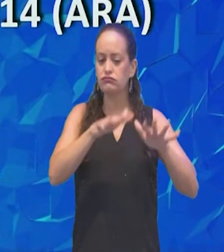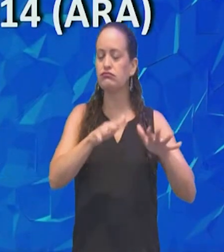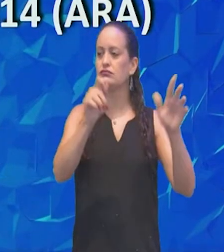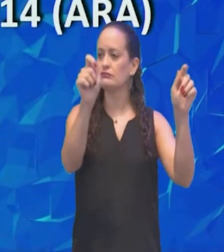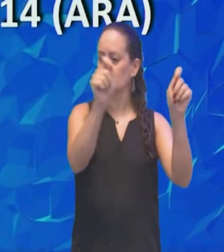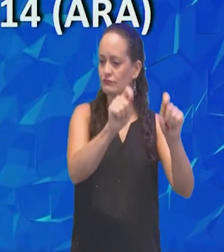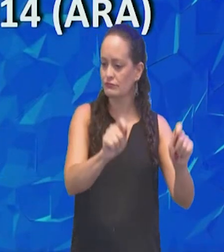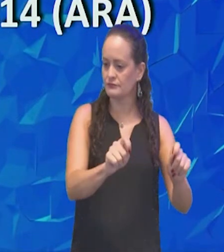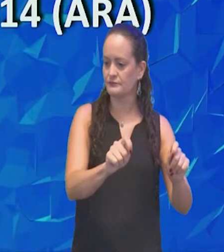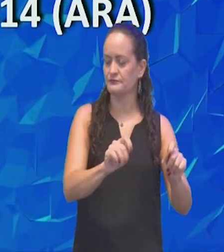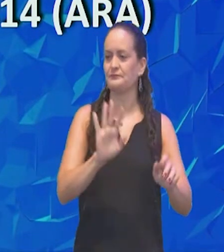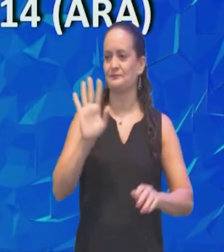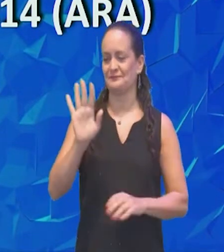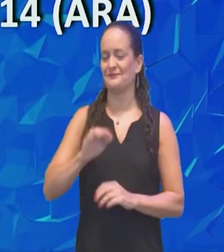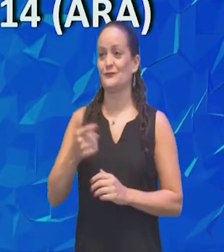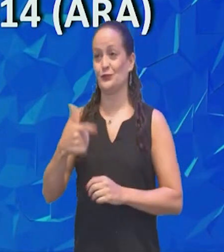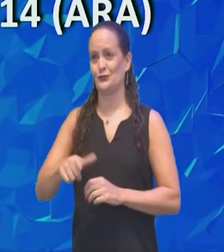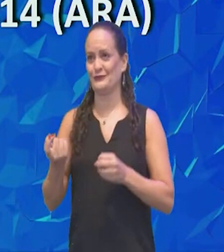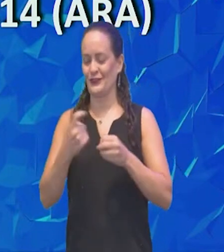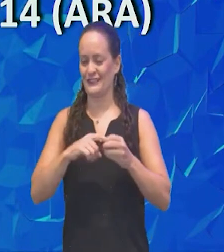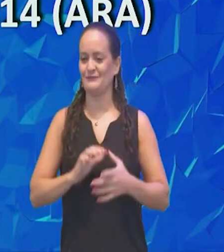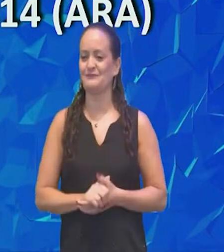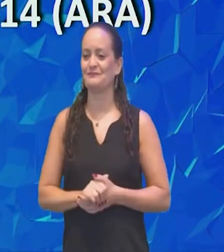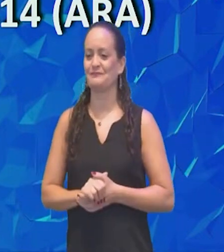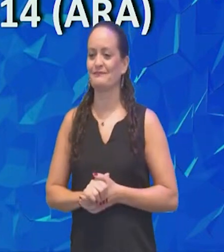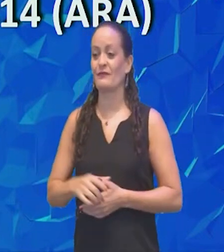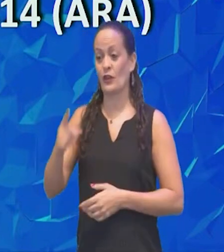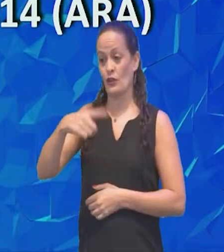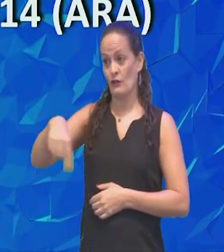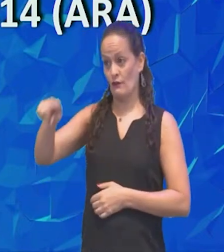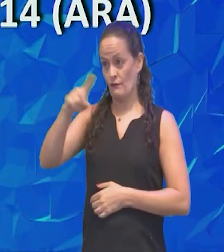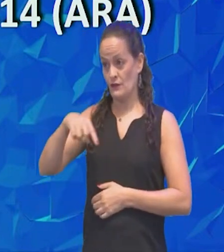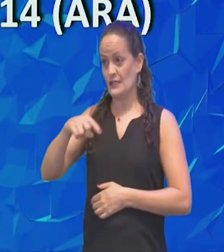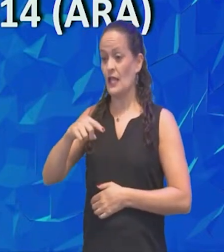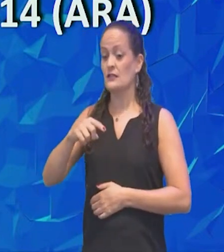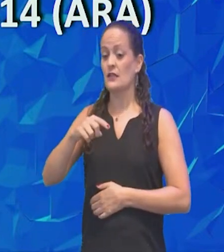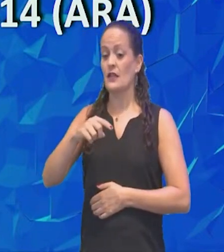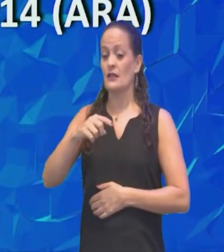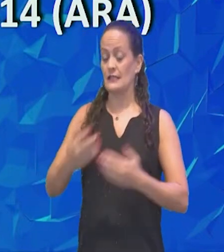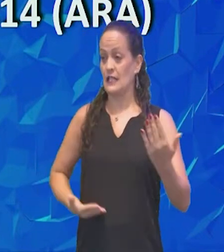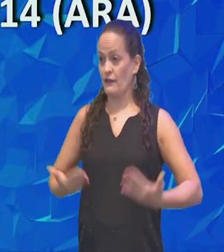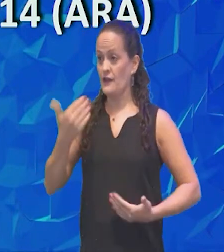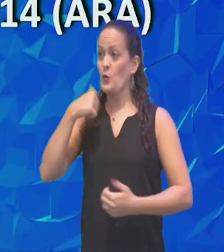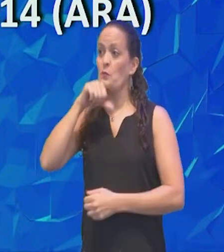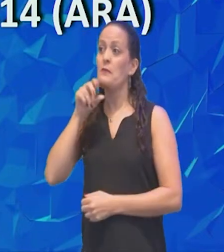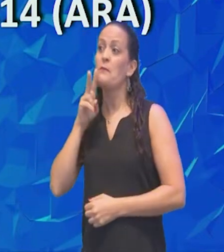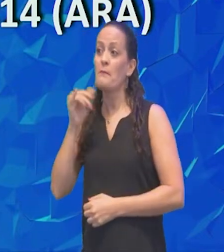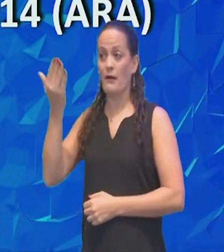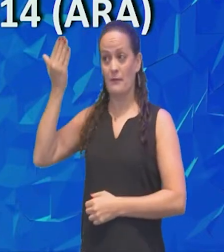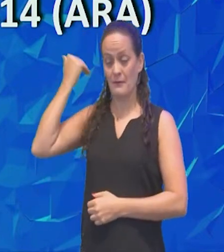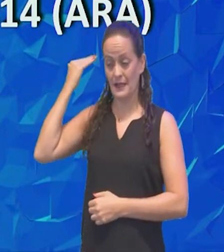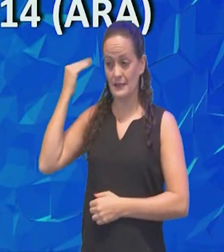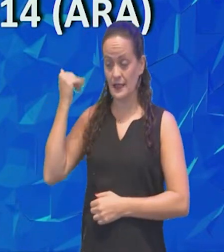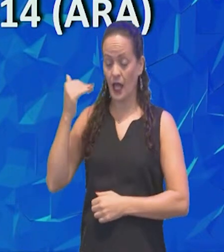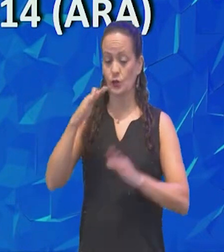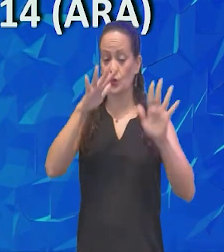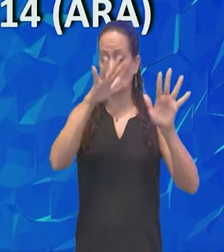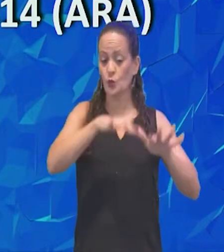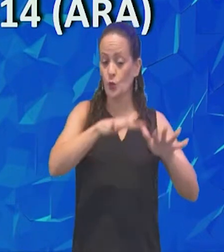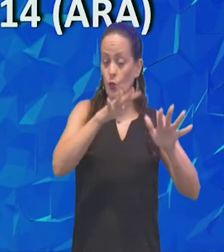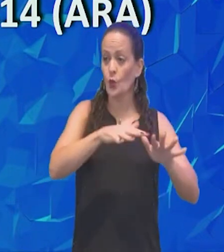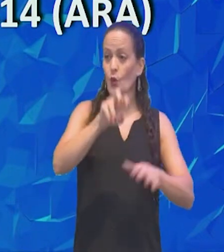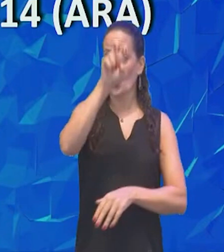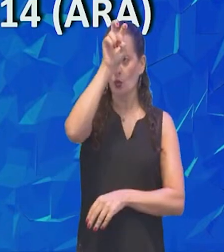Egito. Repetindo, irmãos. Deitai fora os deuses aos quais serviram vossos pais da além do Eufrates e no